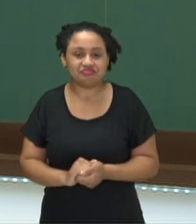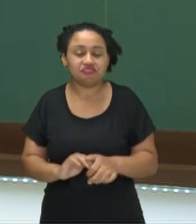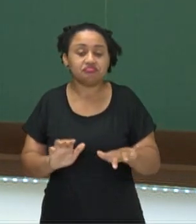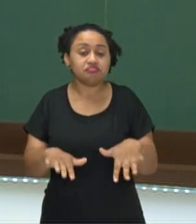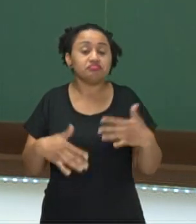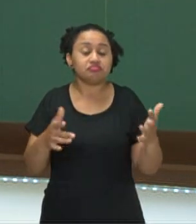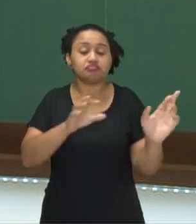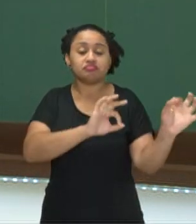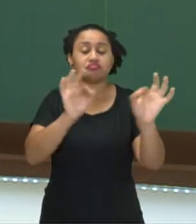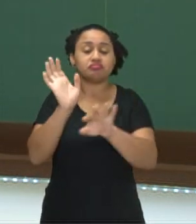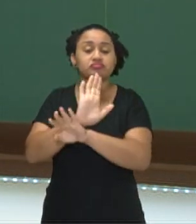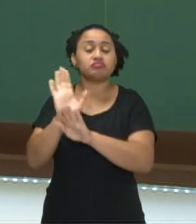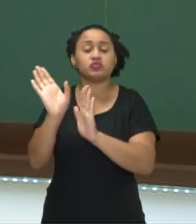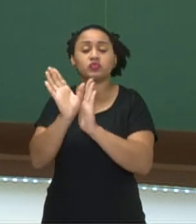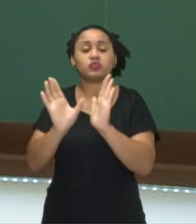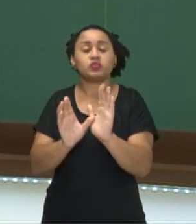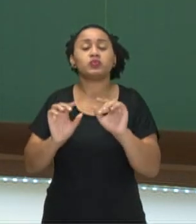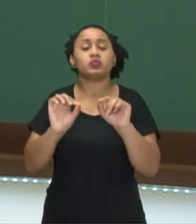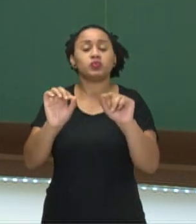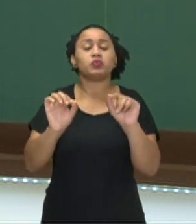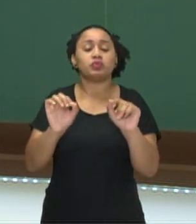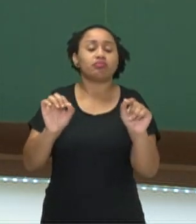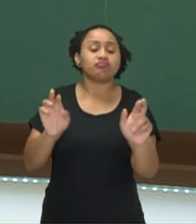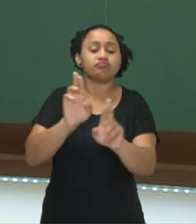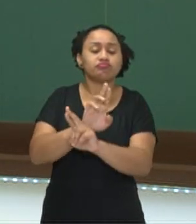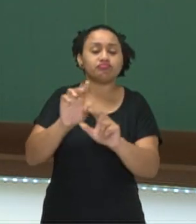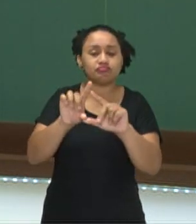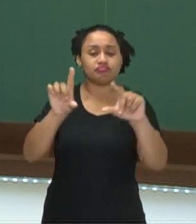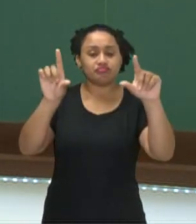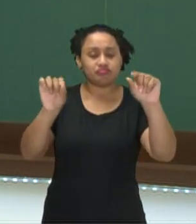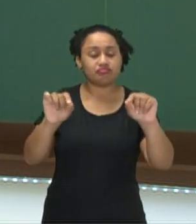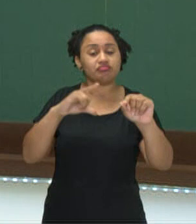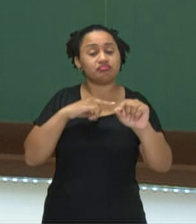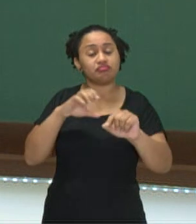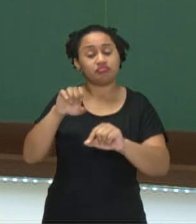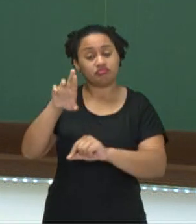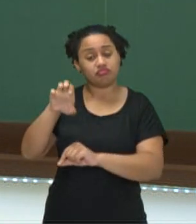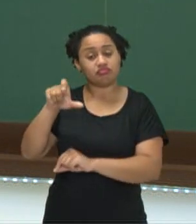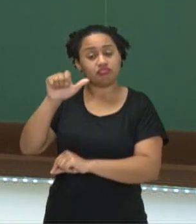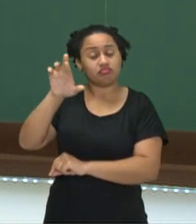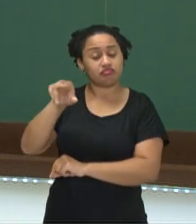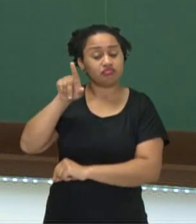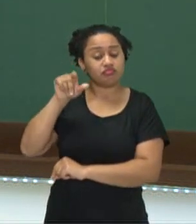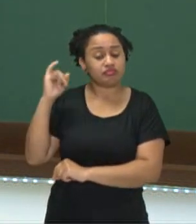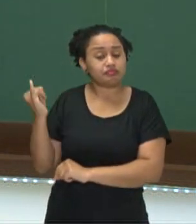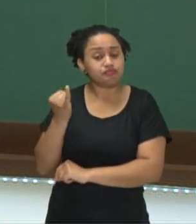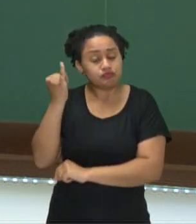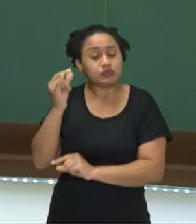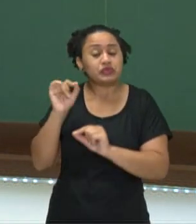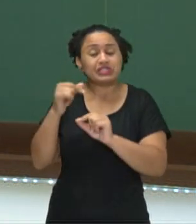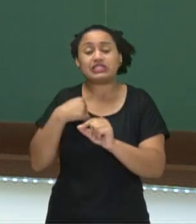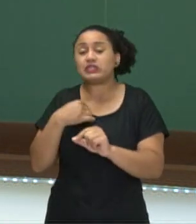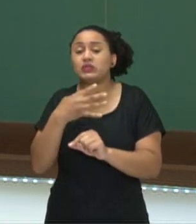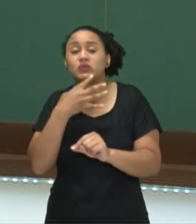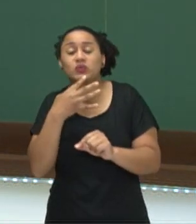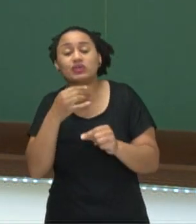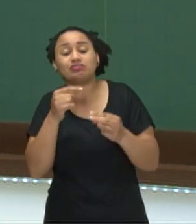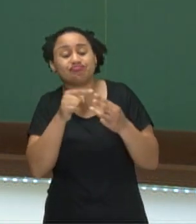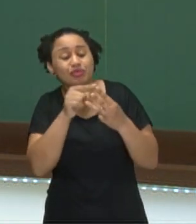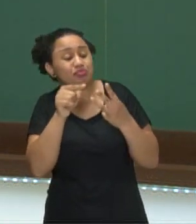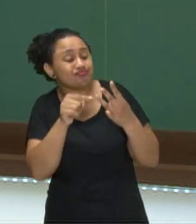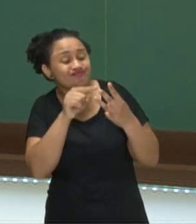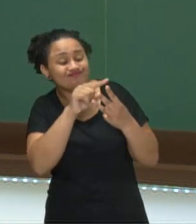tá? Nesse vídeo, a gente conversou sobre essa relação que é muito importante quando eu não conheço